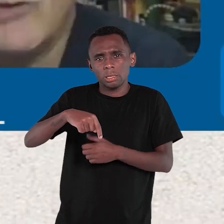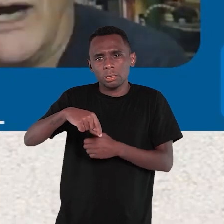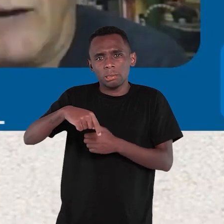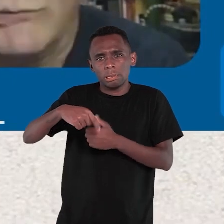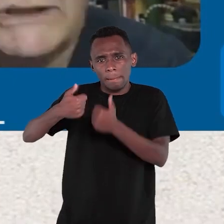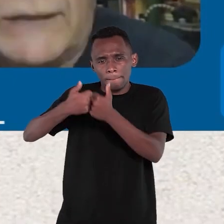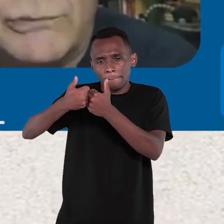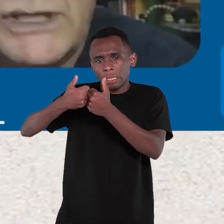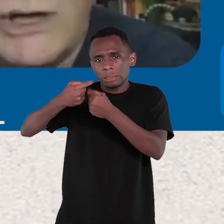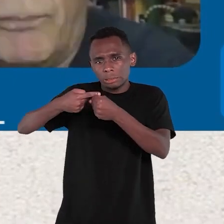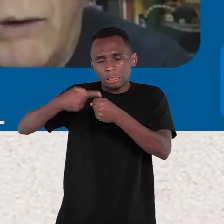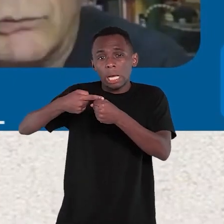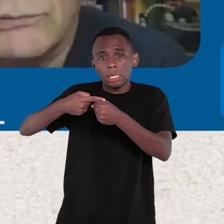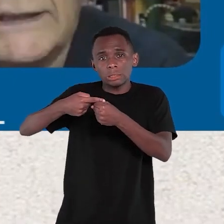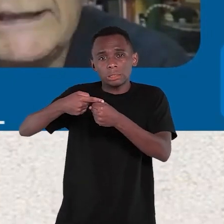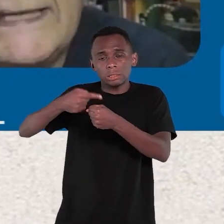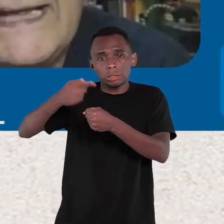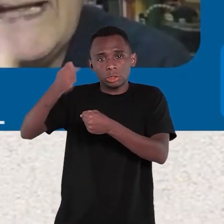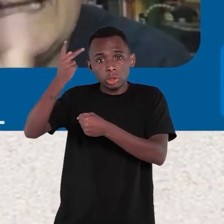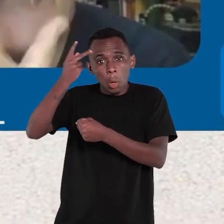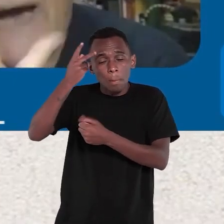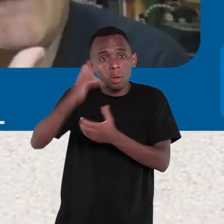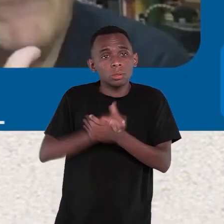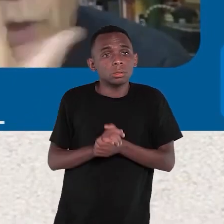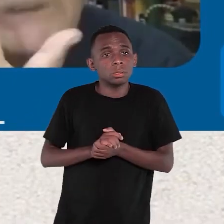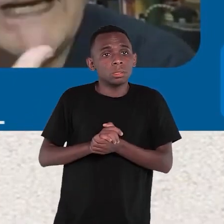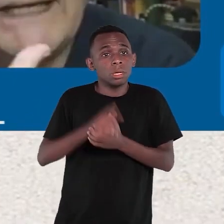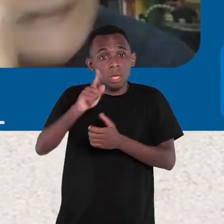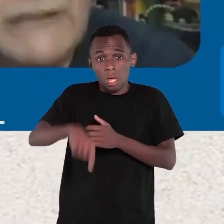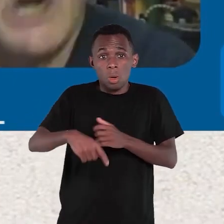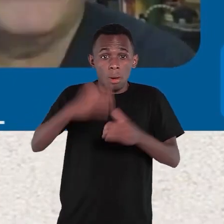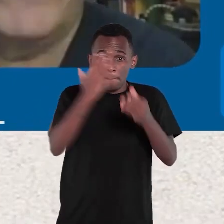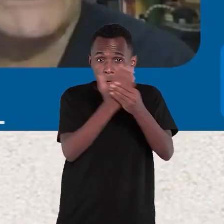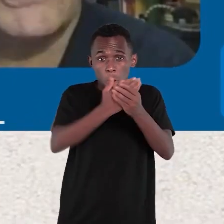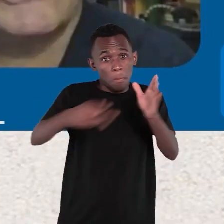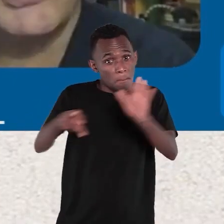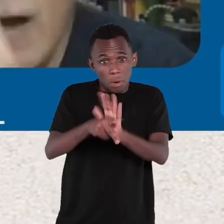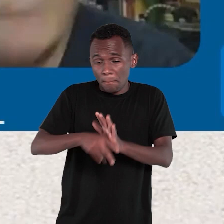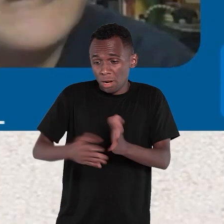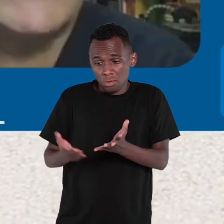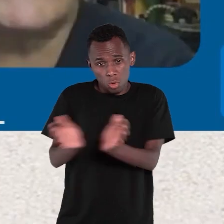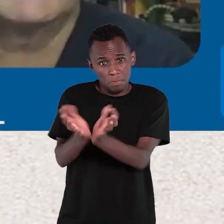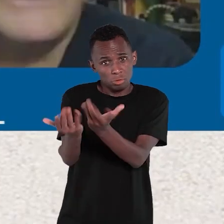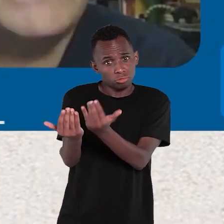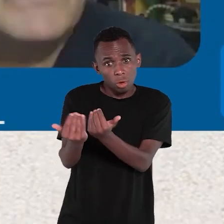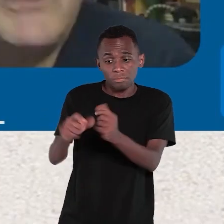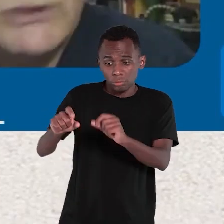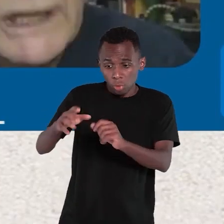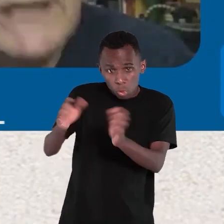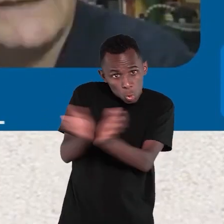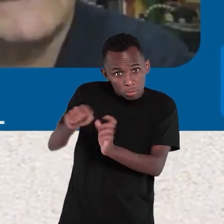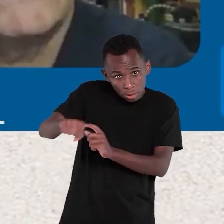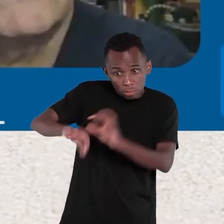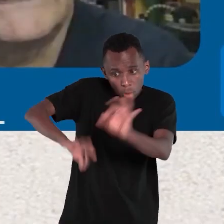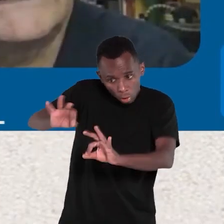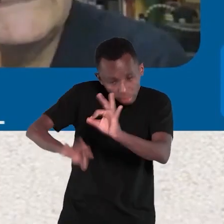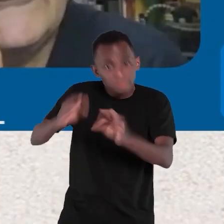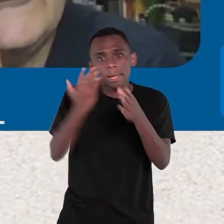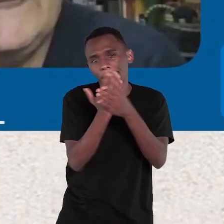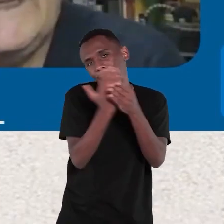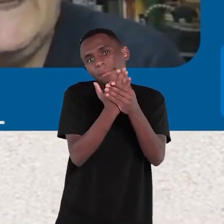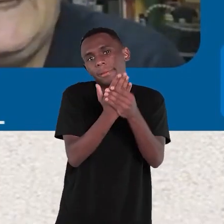aqui no litoral do estado de São Paulo, né? Que era uma biblioteca de jovens. Os jovens é que queriam fazer a biblioteca,